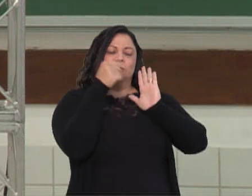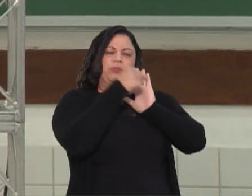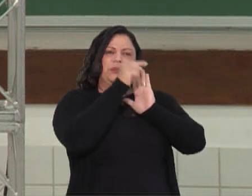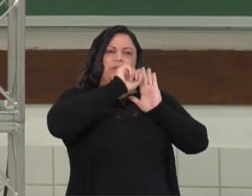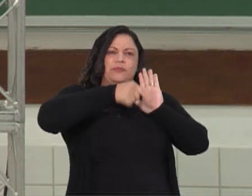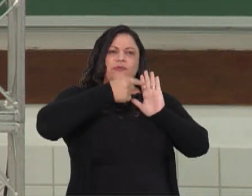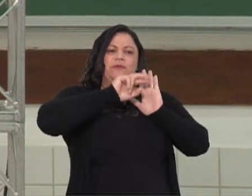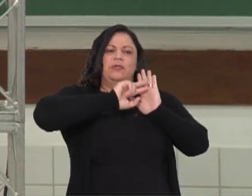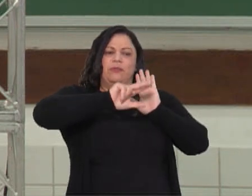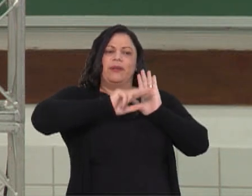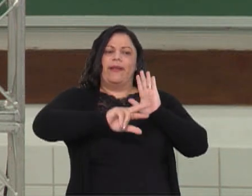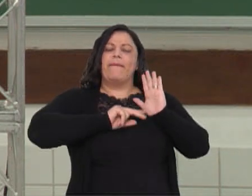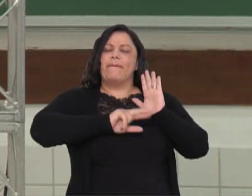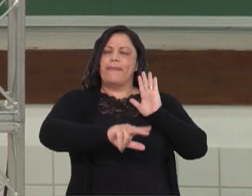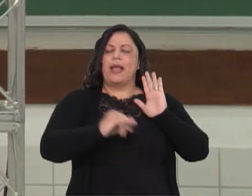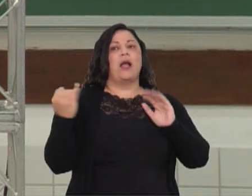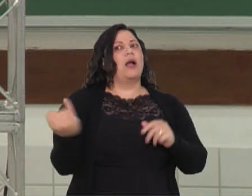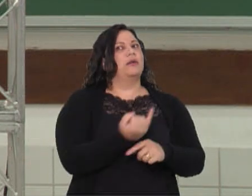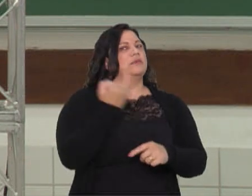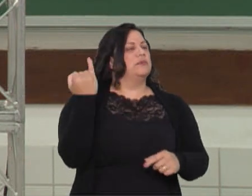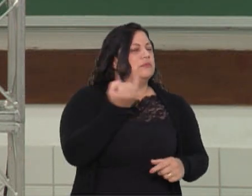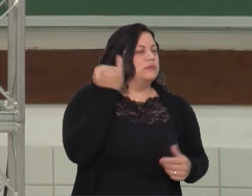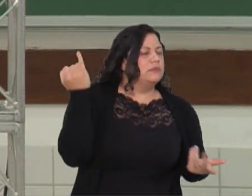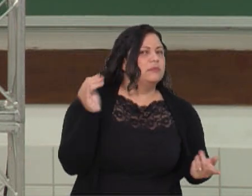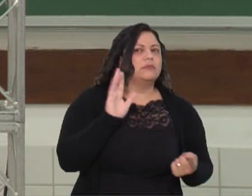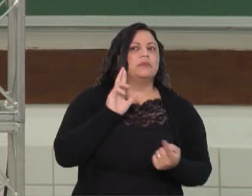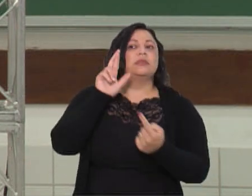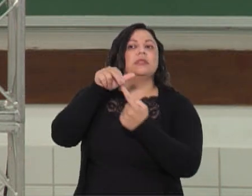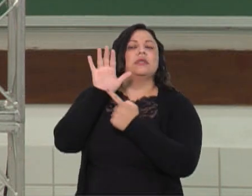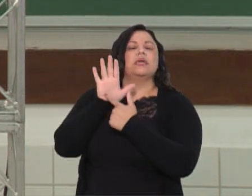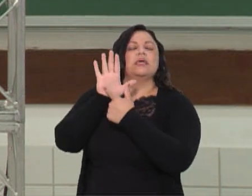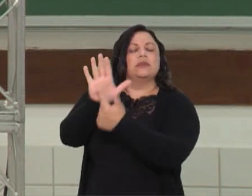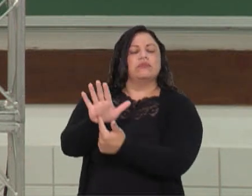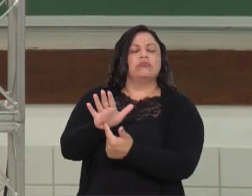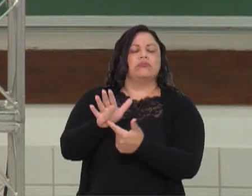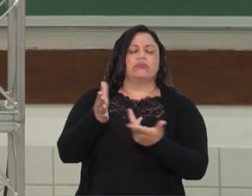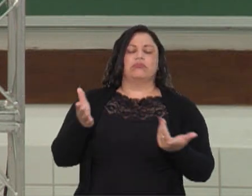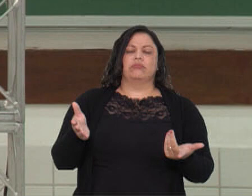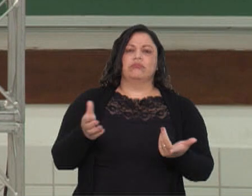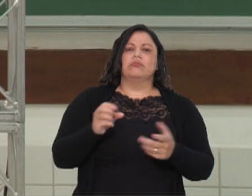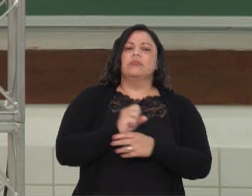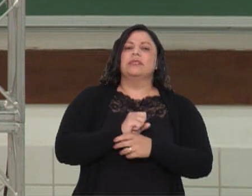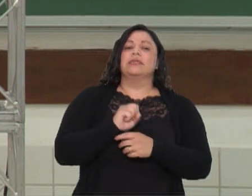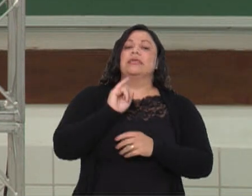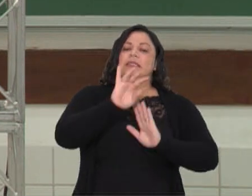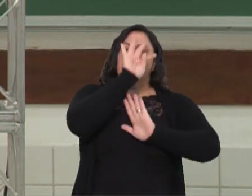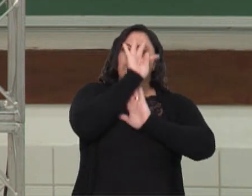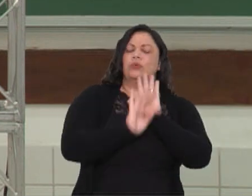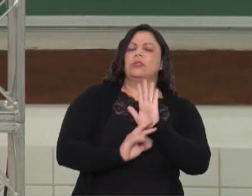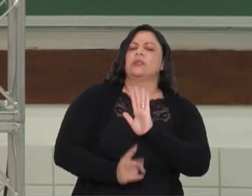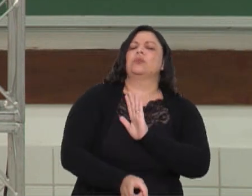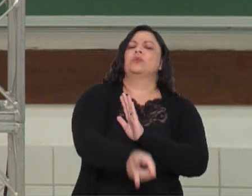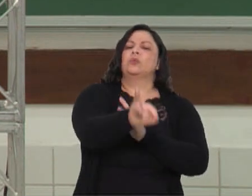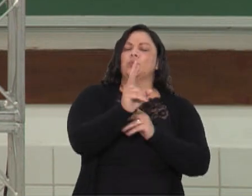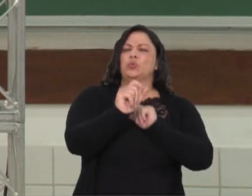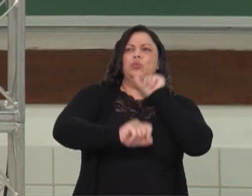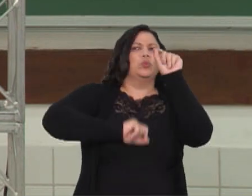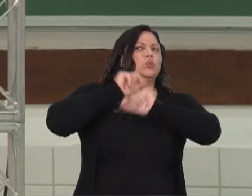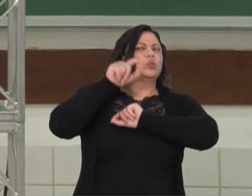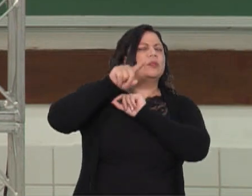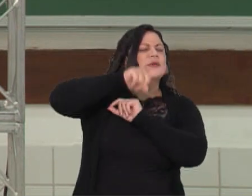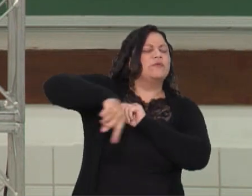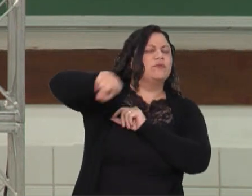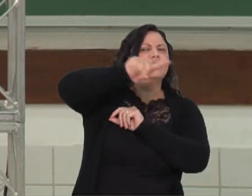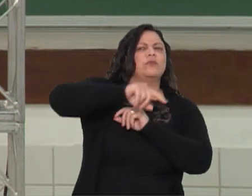muito importantes, porque eles indicam se é pausa, se o texto continua, o que você quis